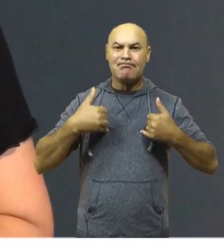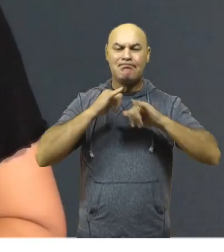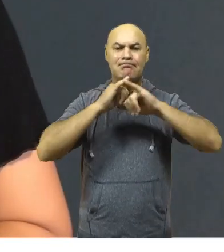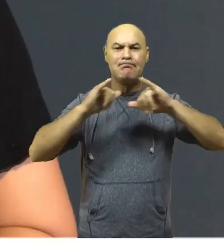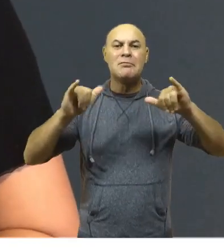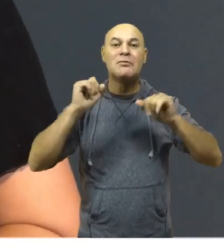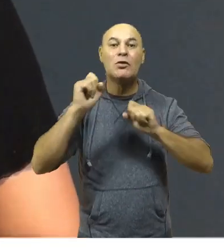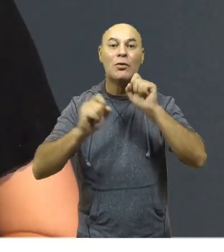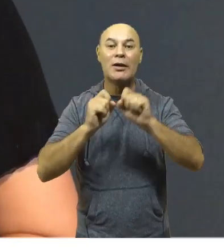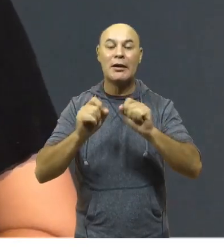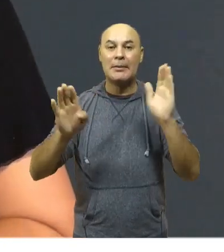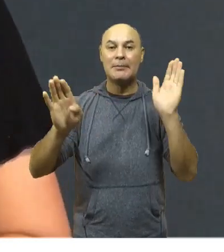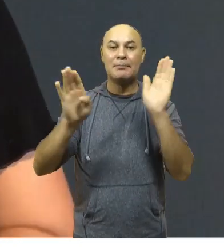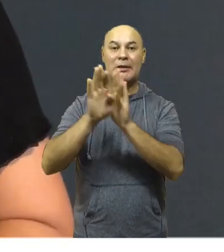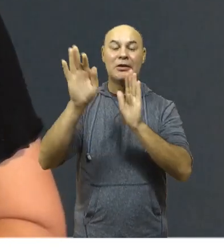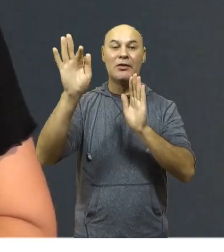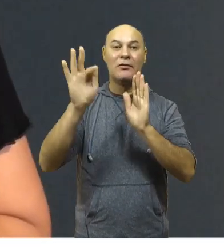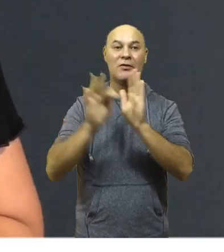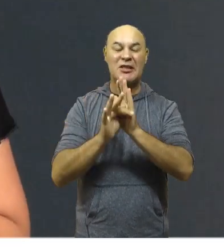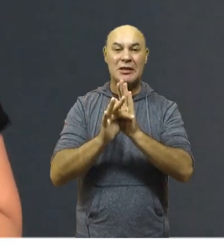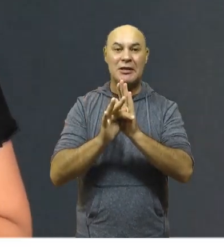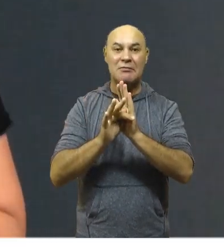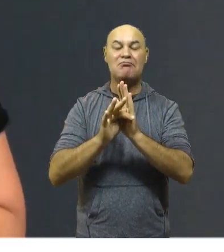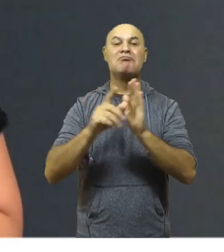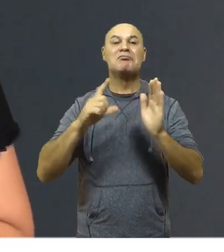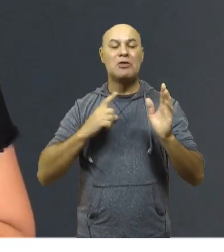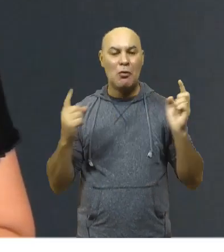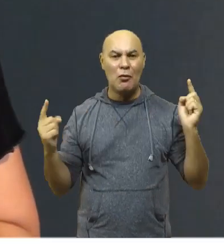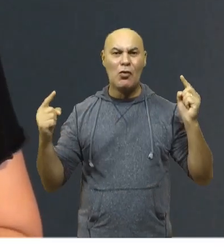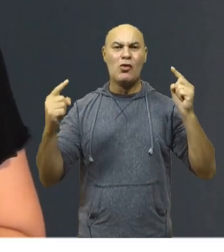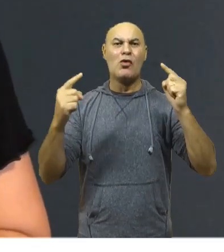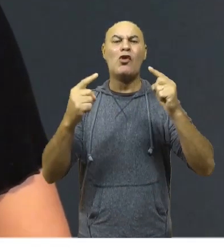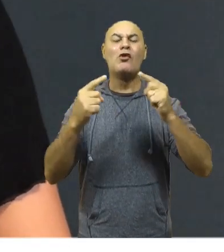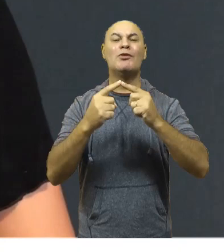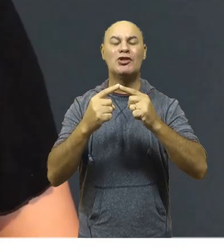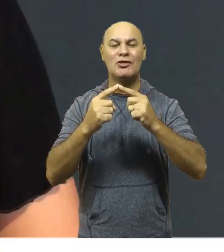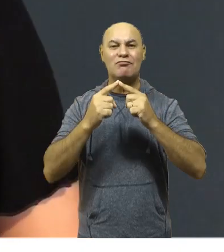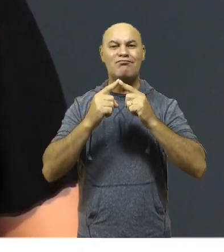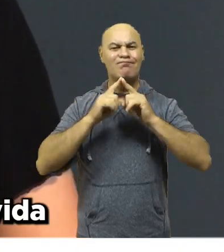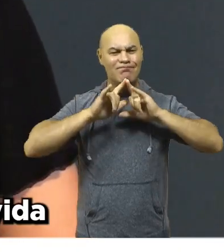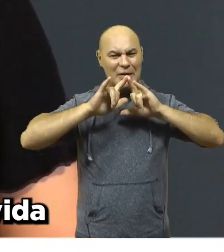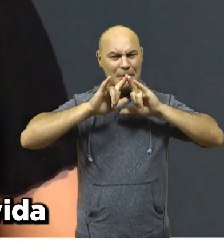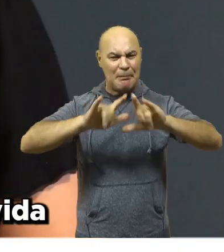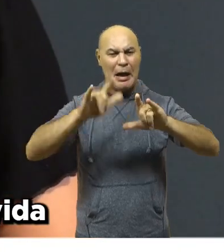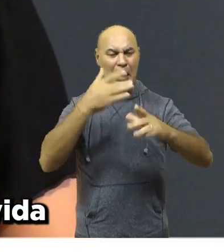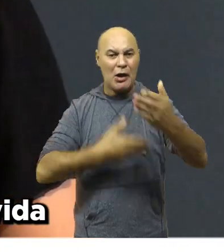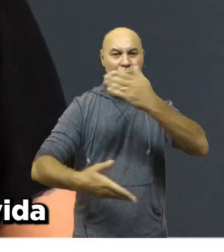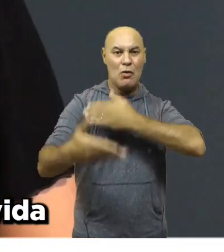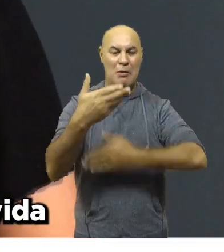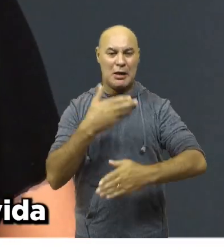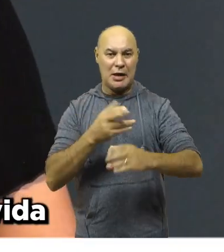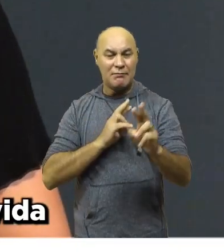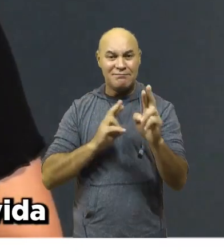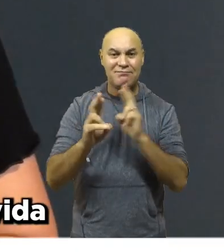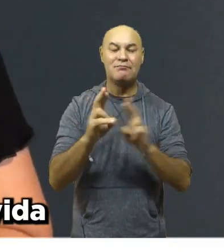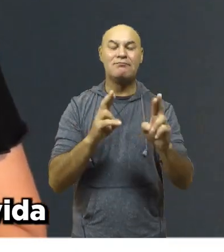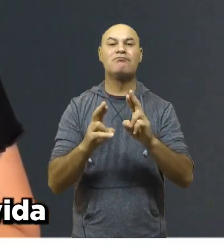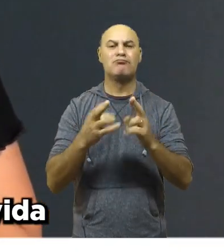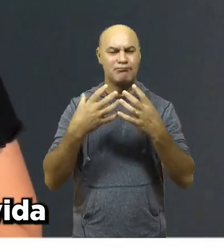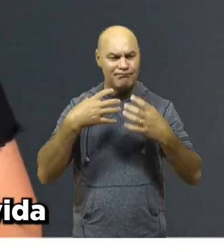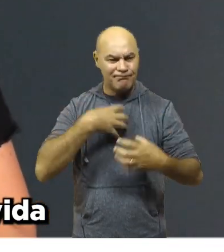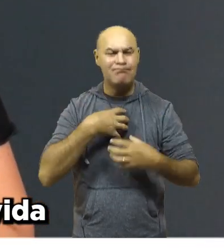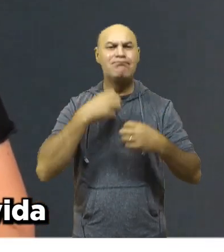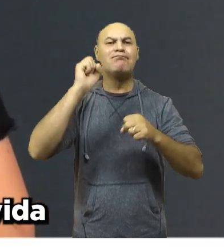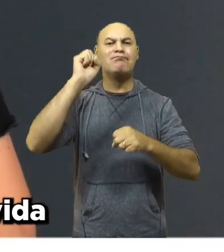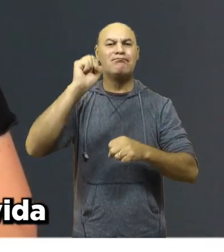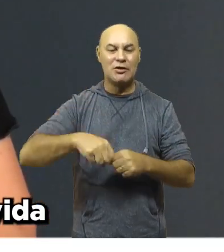igreja, ela cumpre com a sua missão, que é amar, compartilhar e relacionar. Eu pude vivenciar esses aspectos na